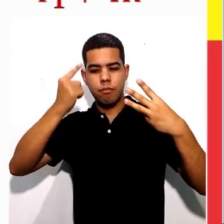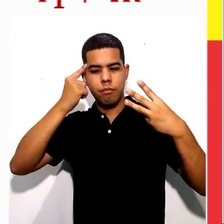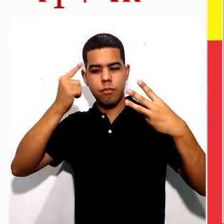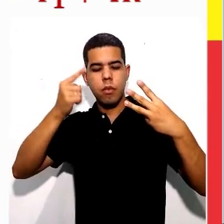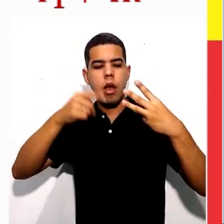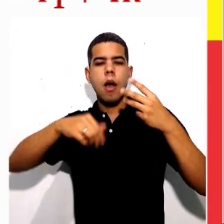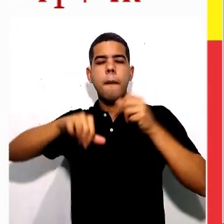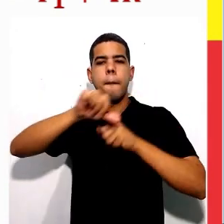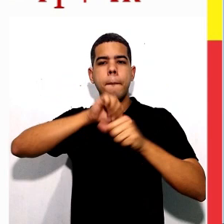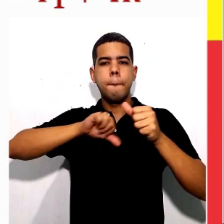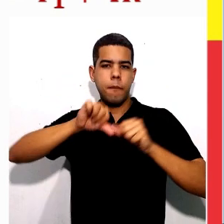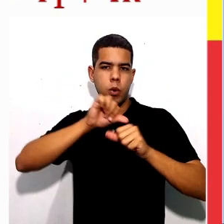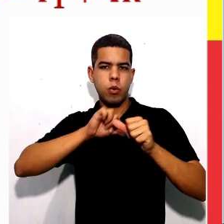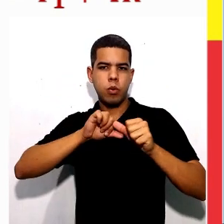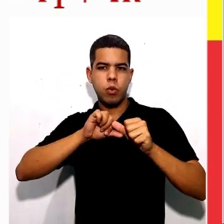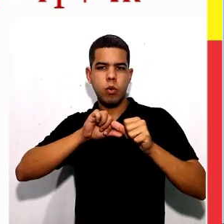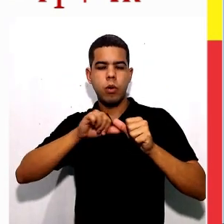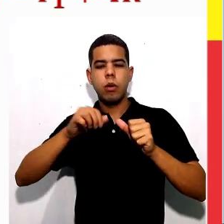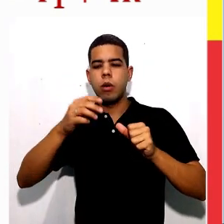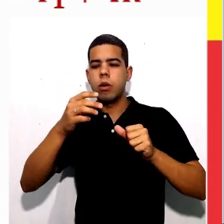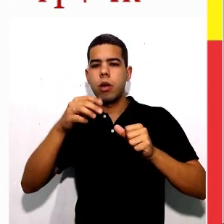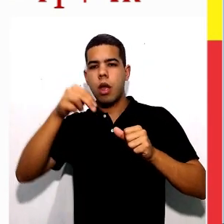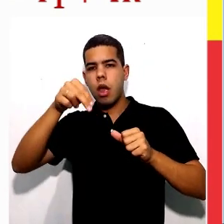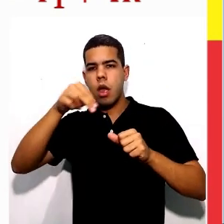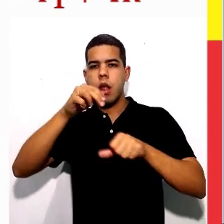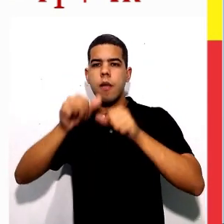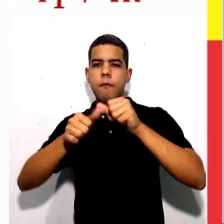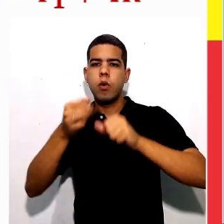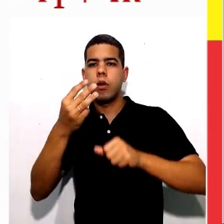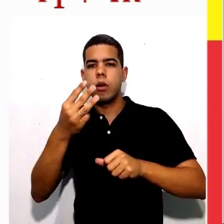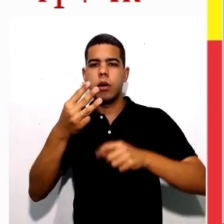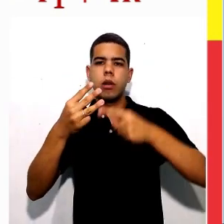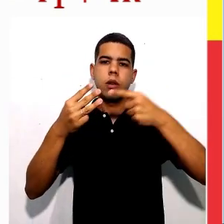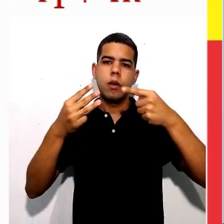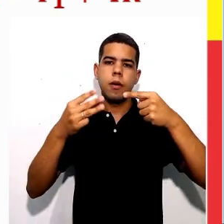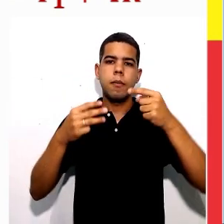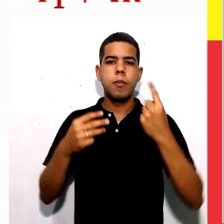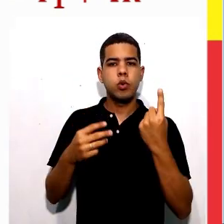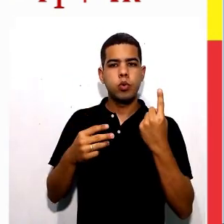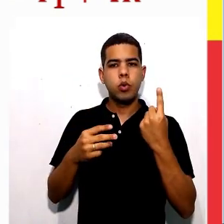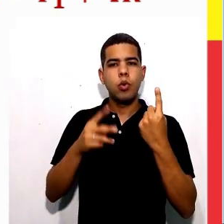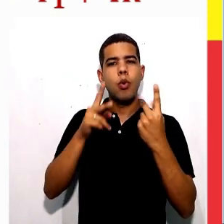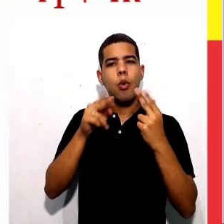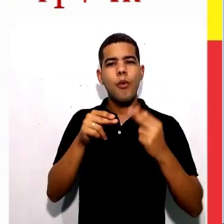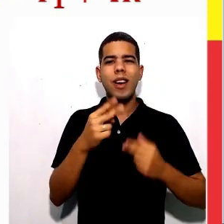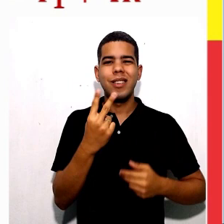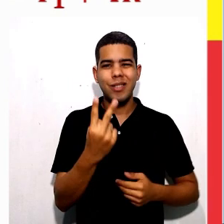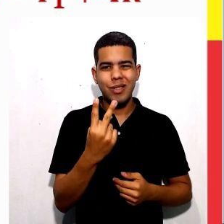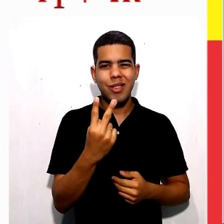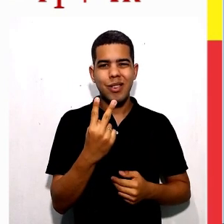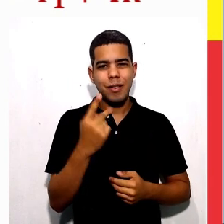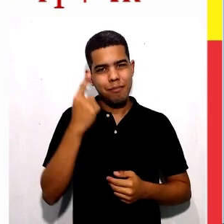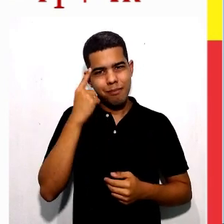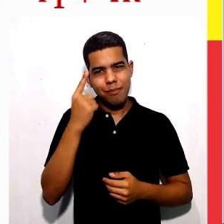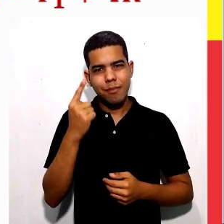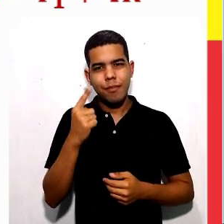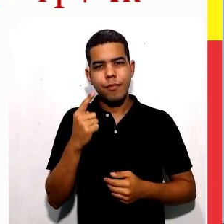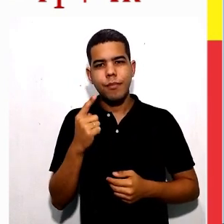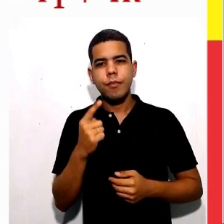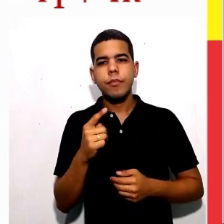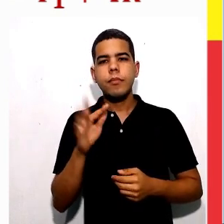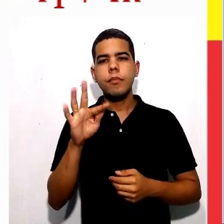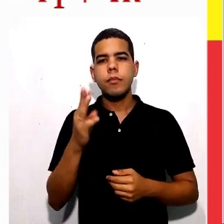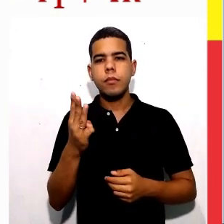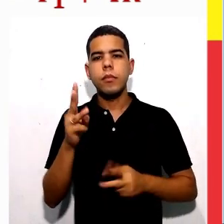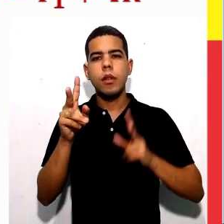a F1 mais 3 menos 1, R. 3 menos 1 é 2, veja que bate. Então,